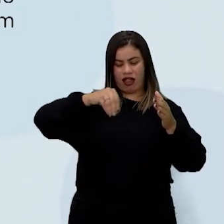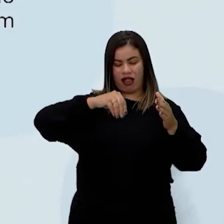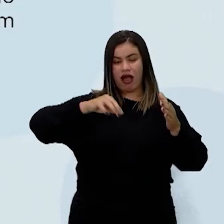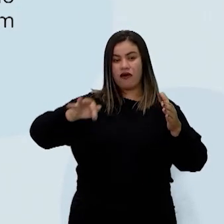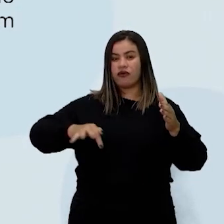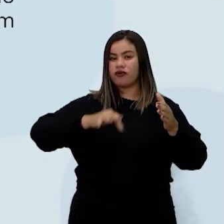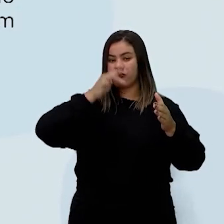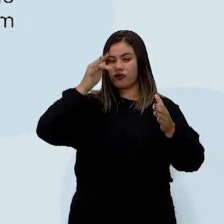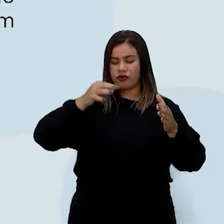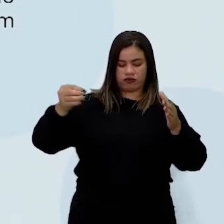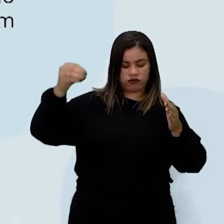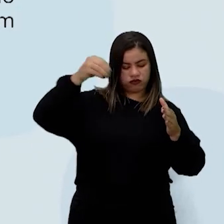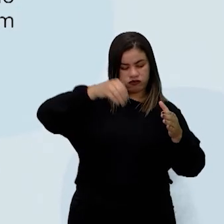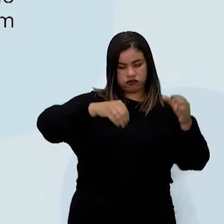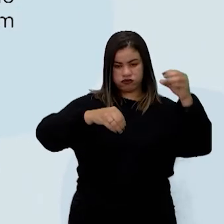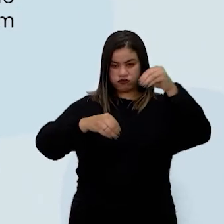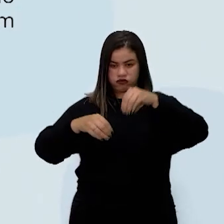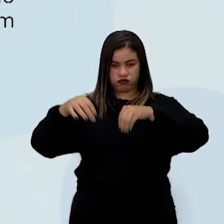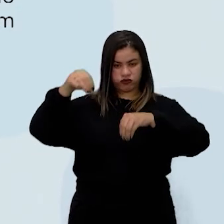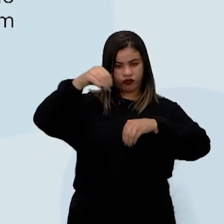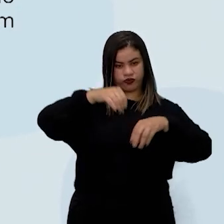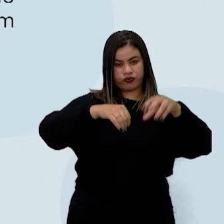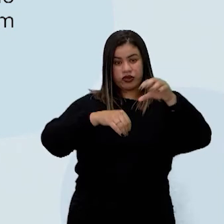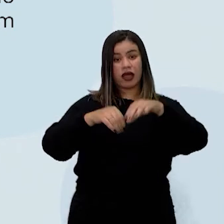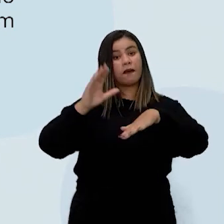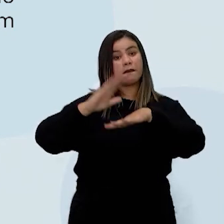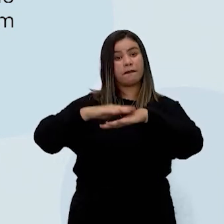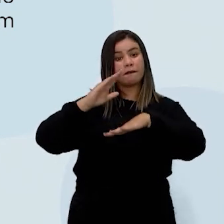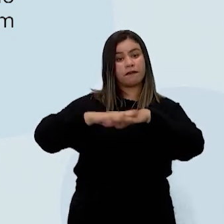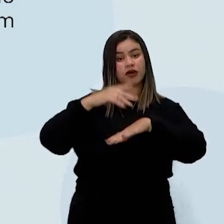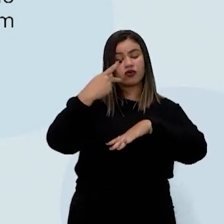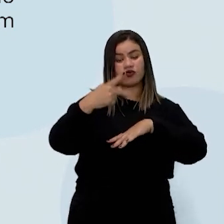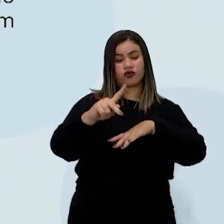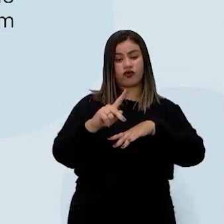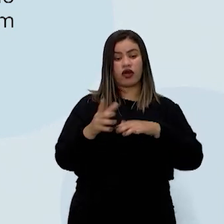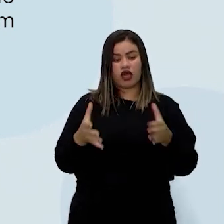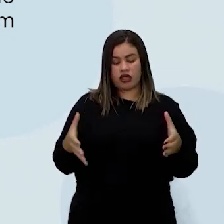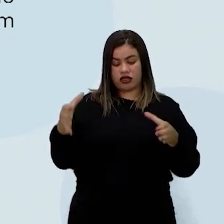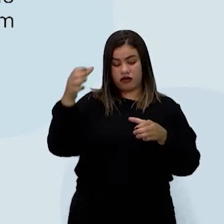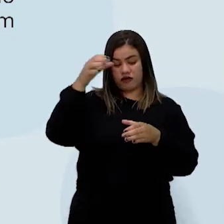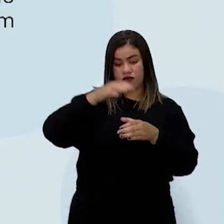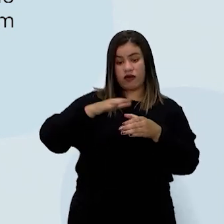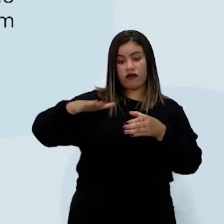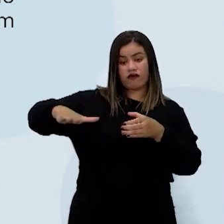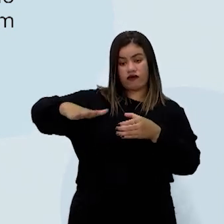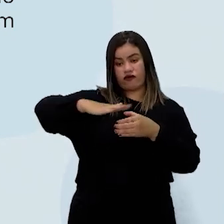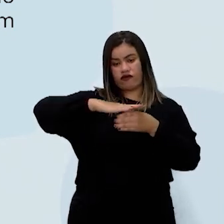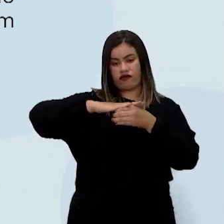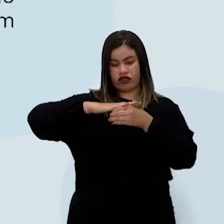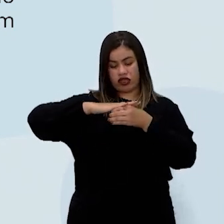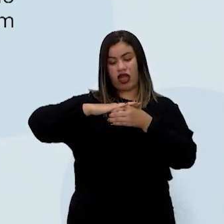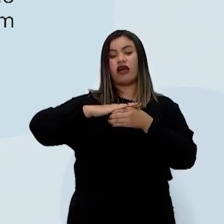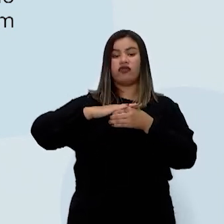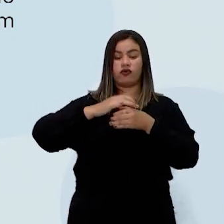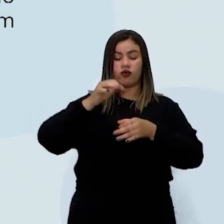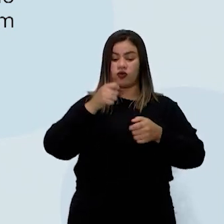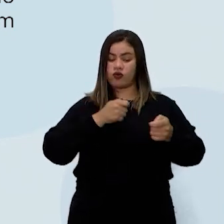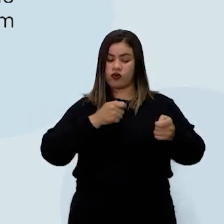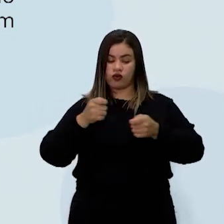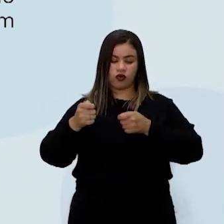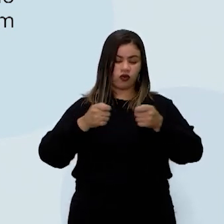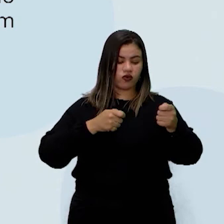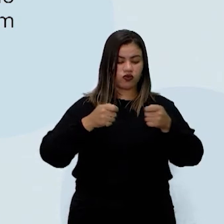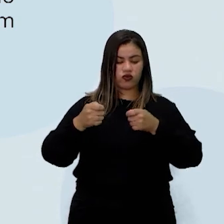a gente está falando, então, de um espaço fechado, que ele é controlado e que reproduz as características do ambiente onde